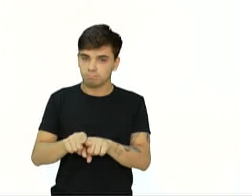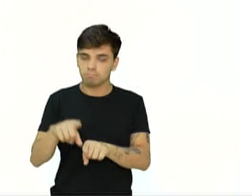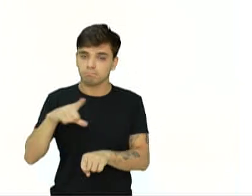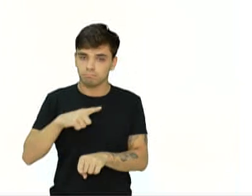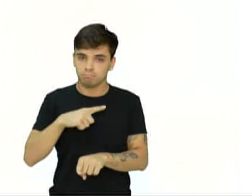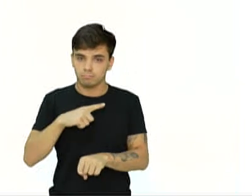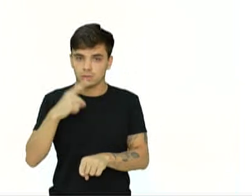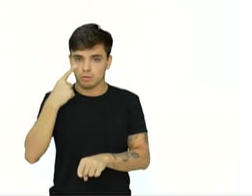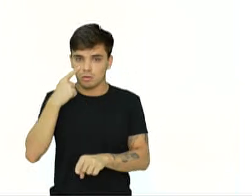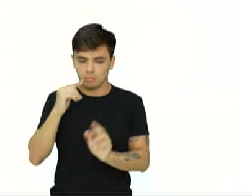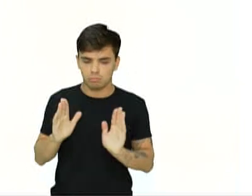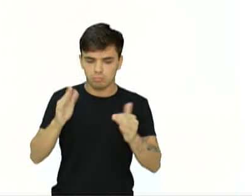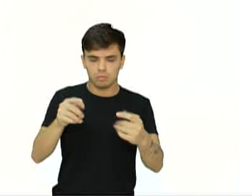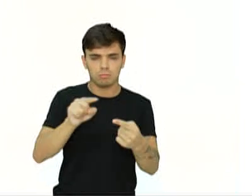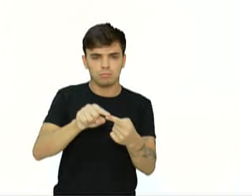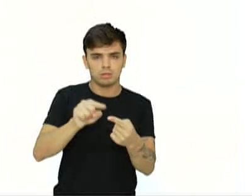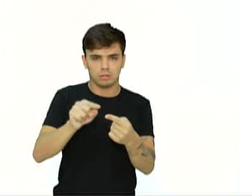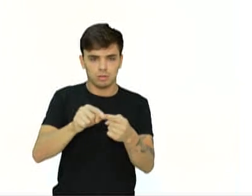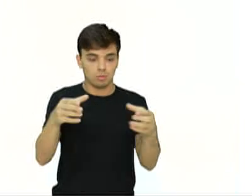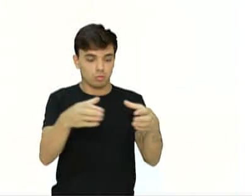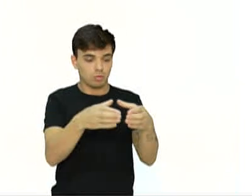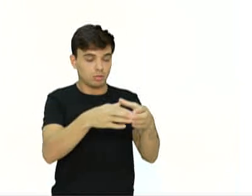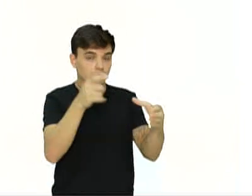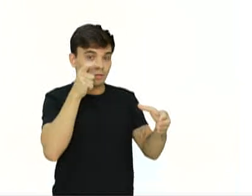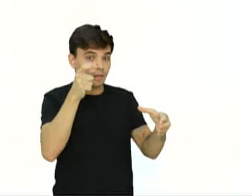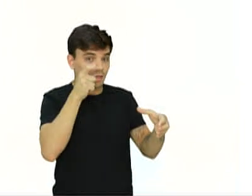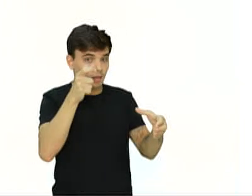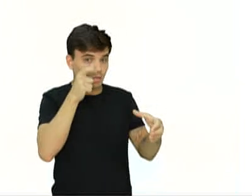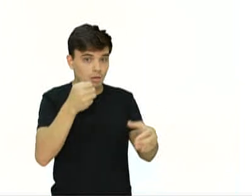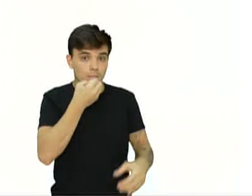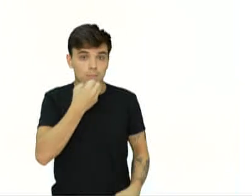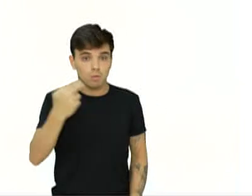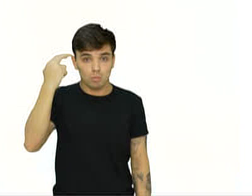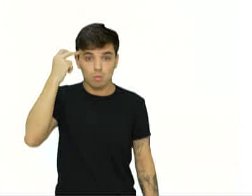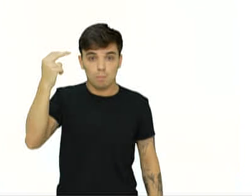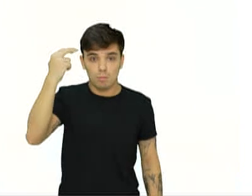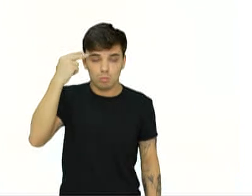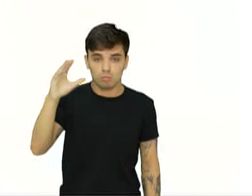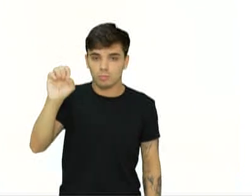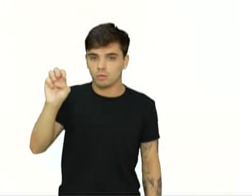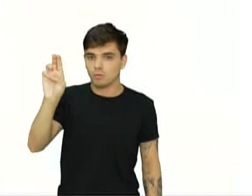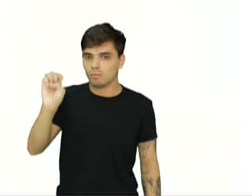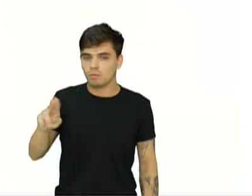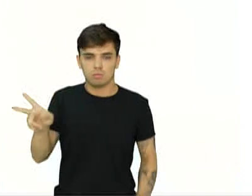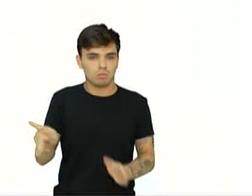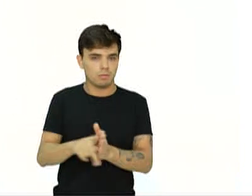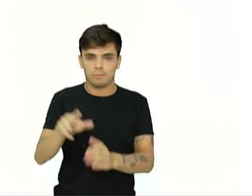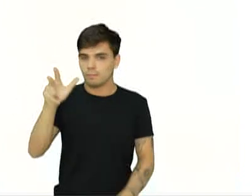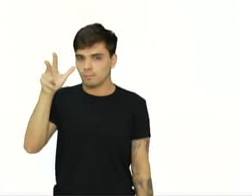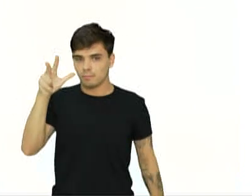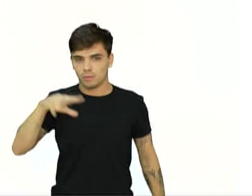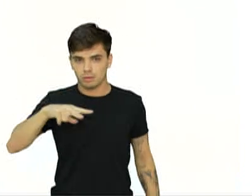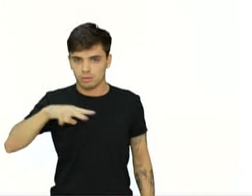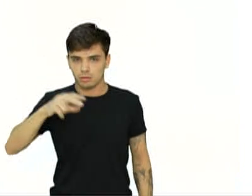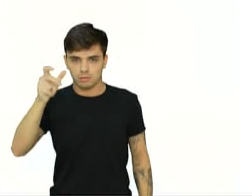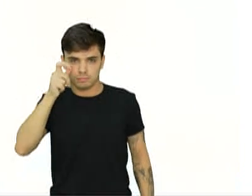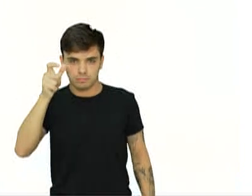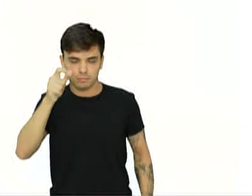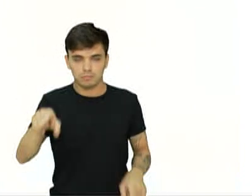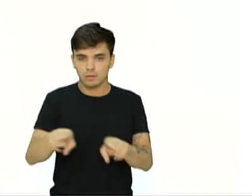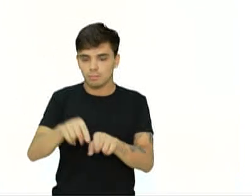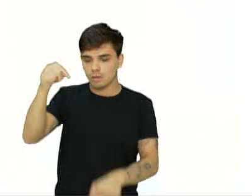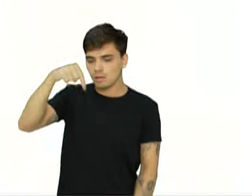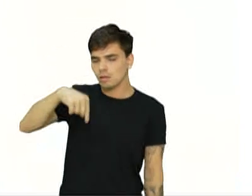agindo em prol do interesse coletivo, isto é, do bem comum, né? Não apenas dos seus próprios interesses. No